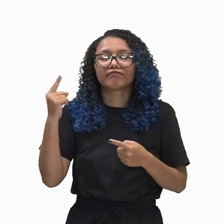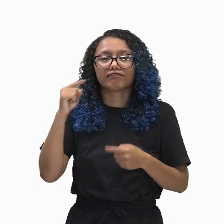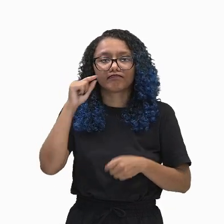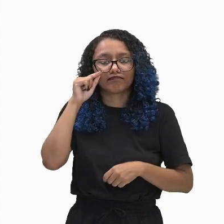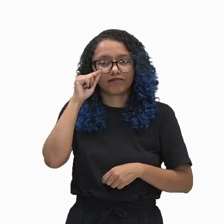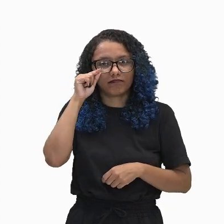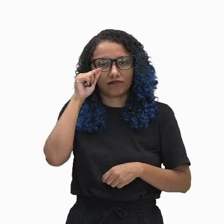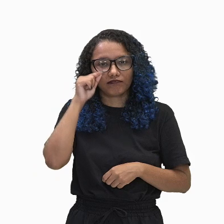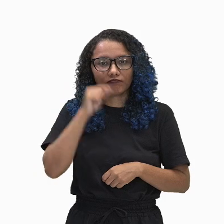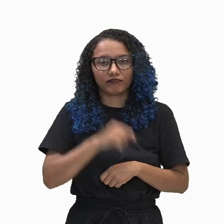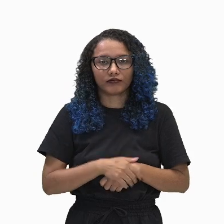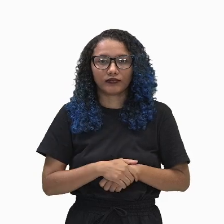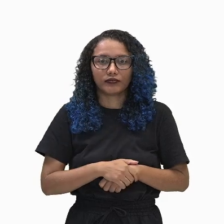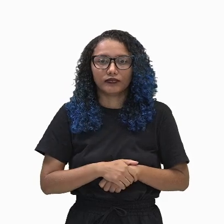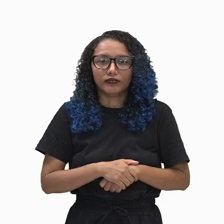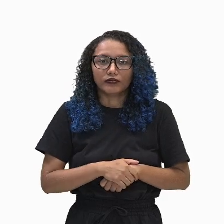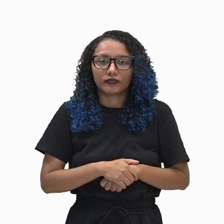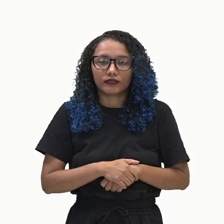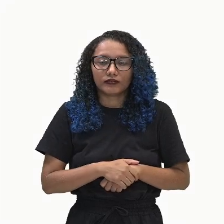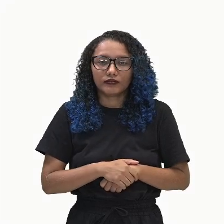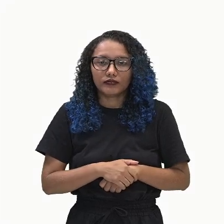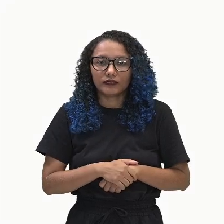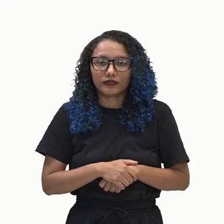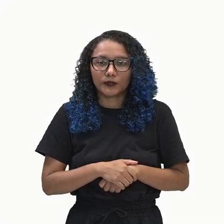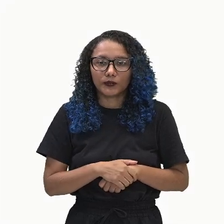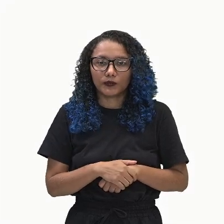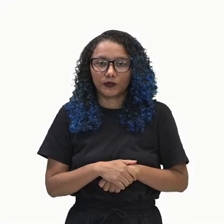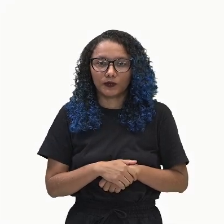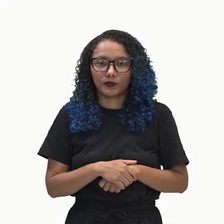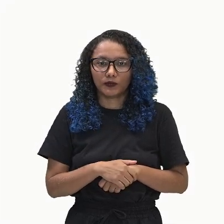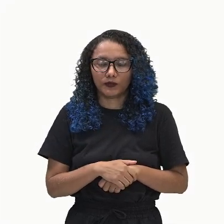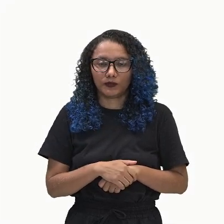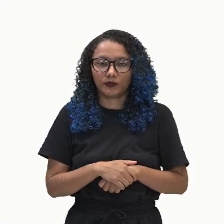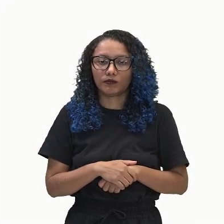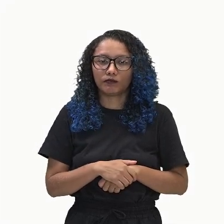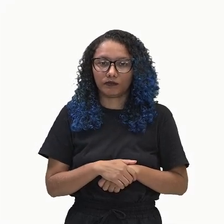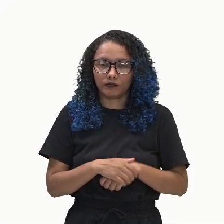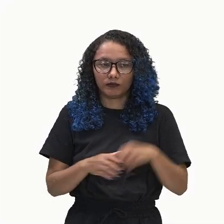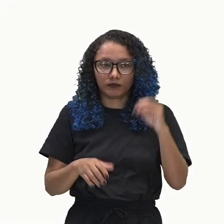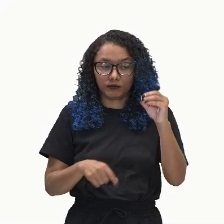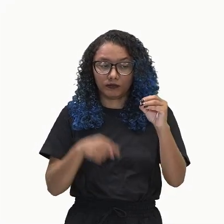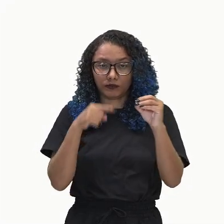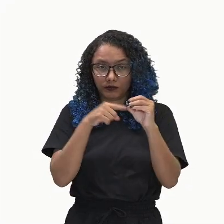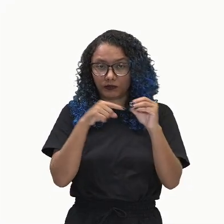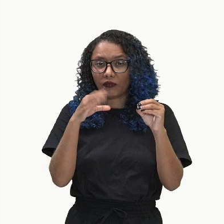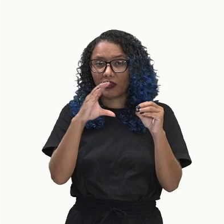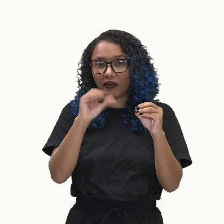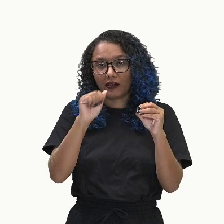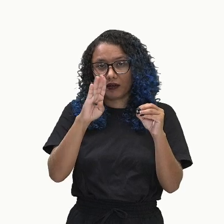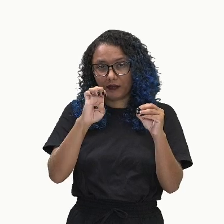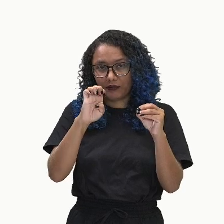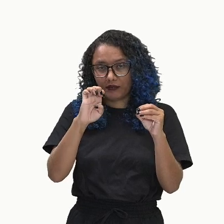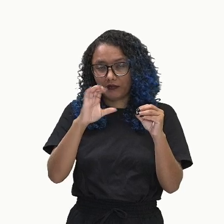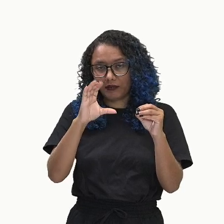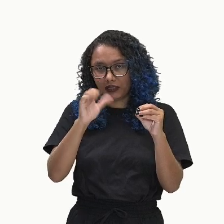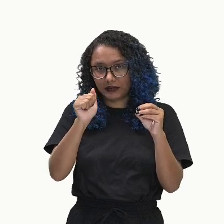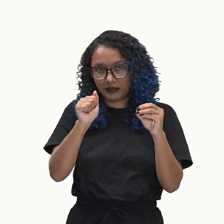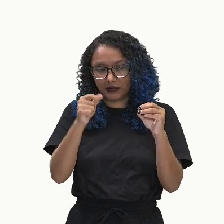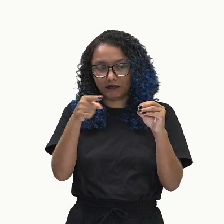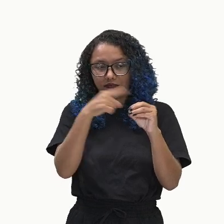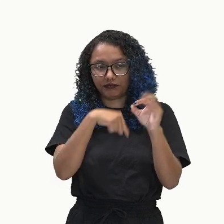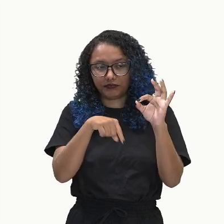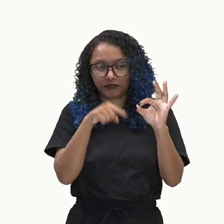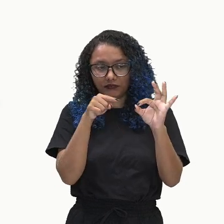ilustração que nós temos aí todas essas partes discriminadas, ó, cabeça, tá? Toda